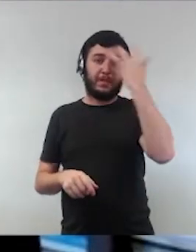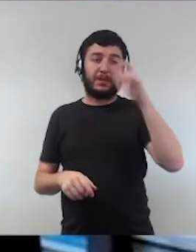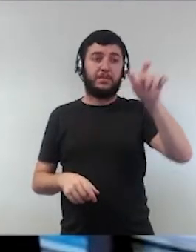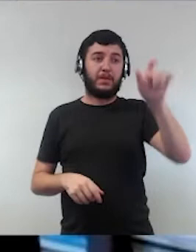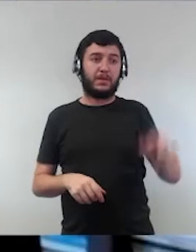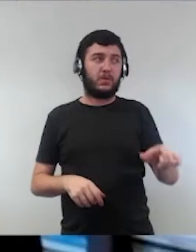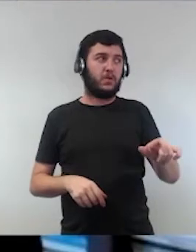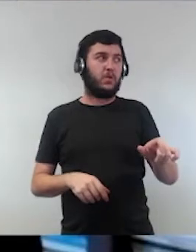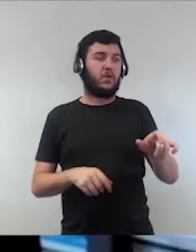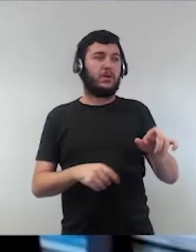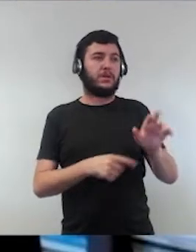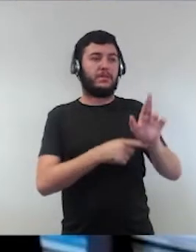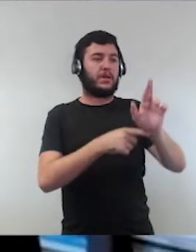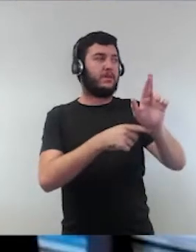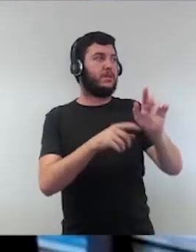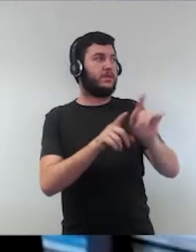que